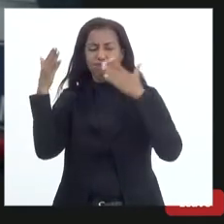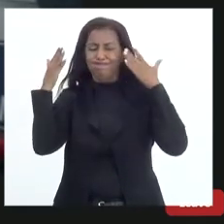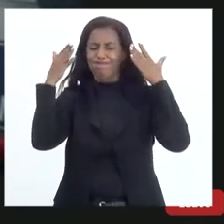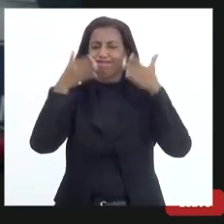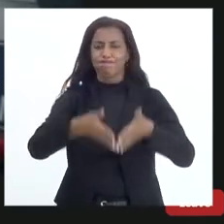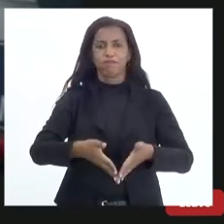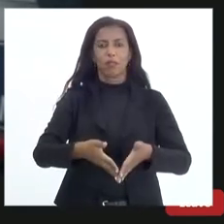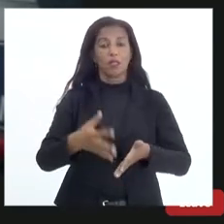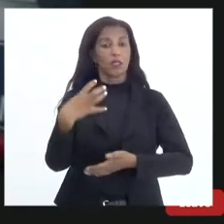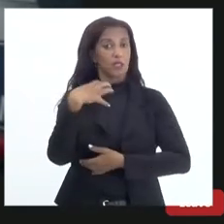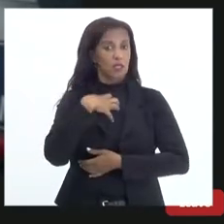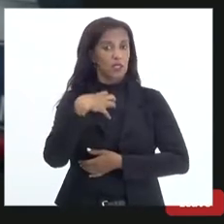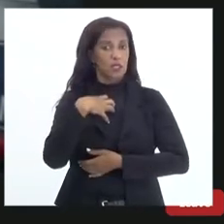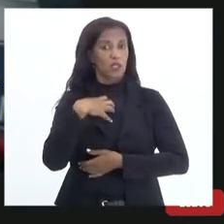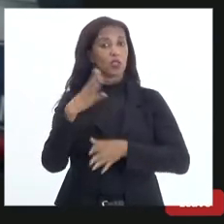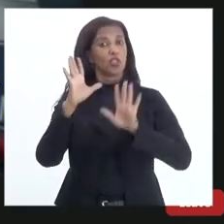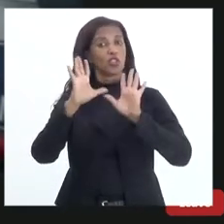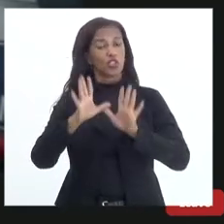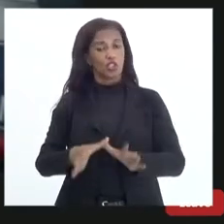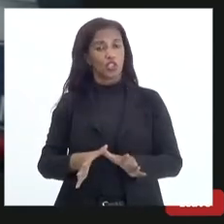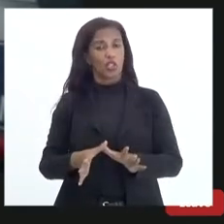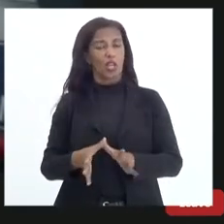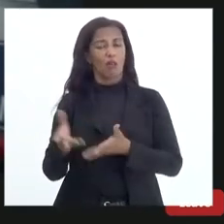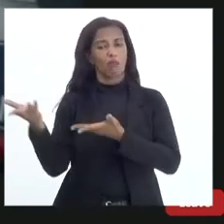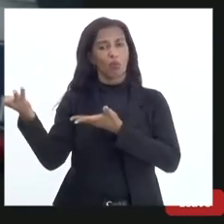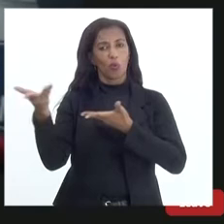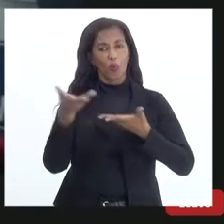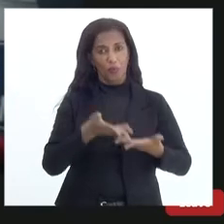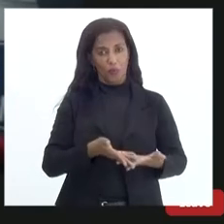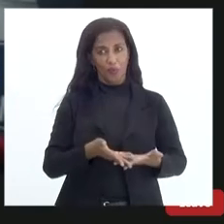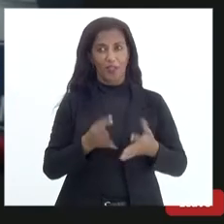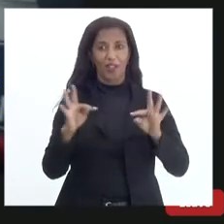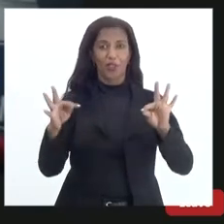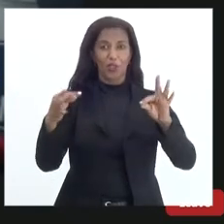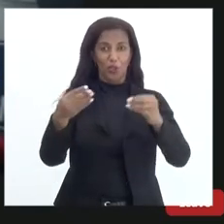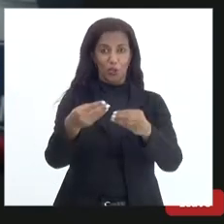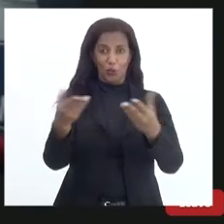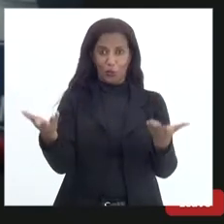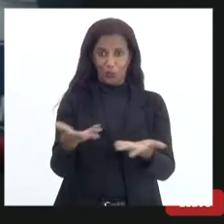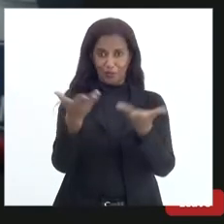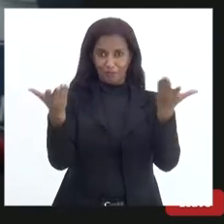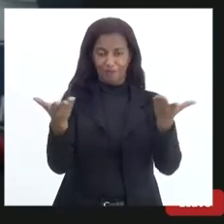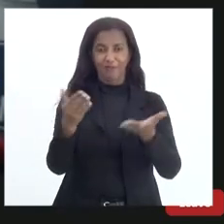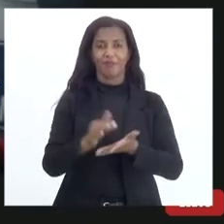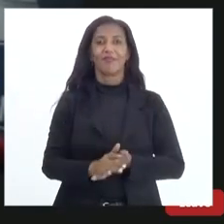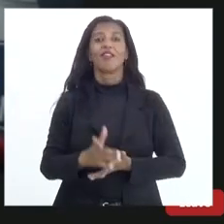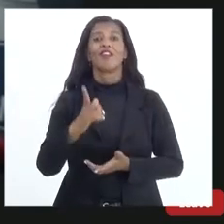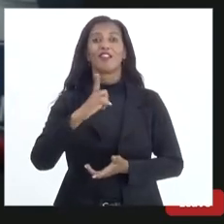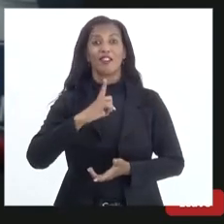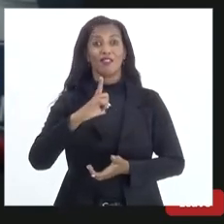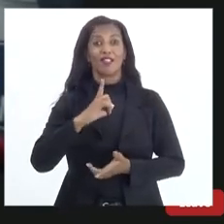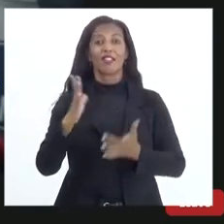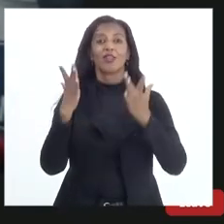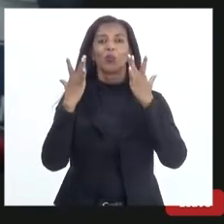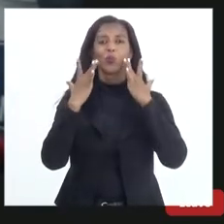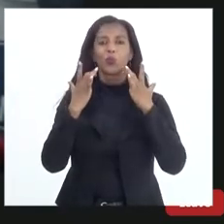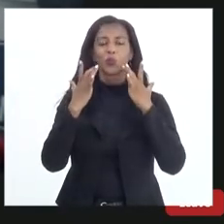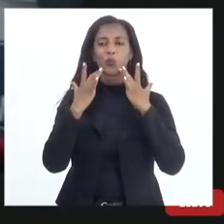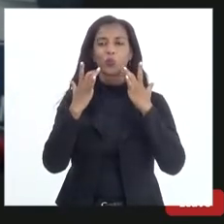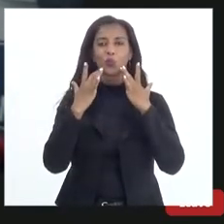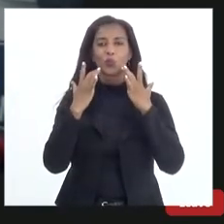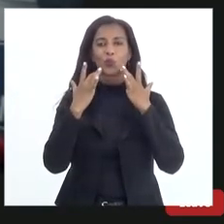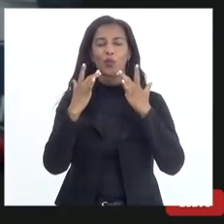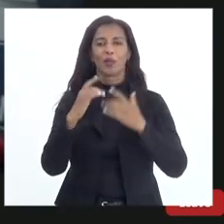nesse sentido, já quero aqui deixar convidados a todos e a todas, vai ter uma encenação